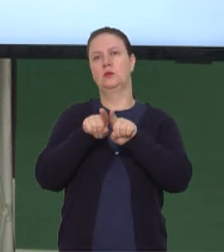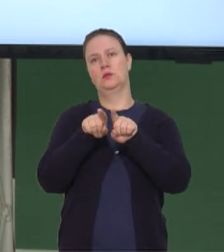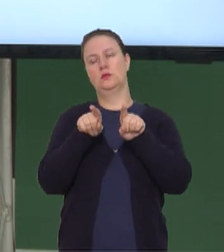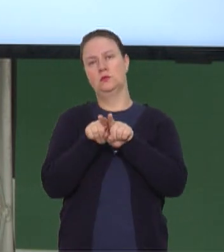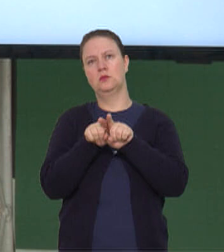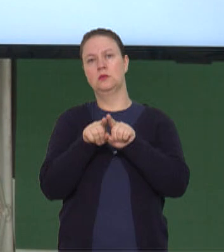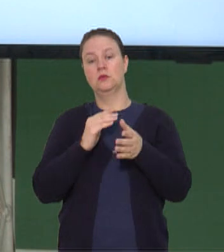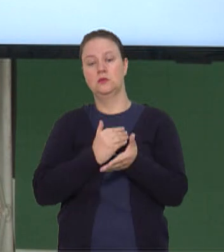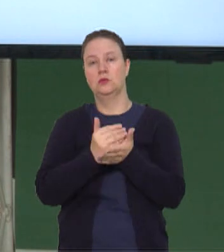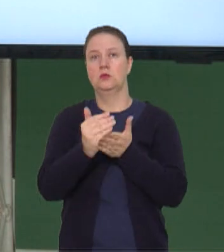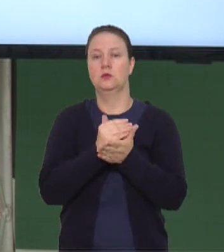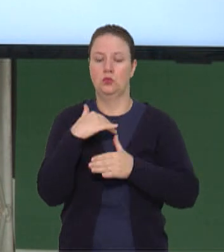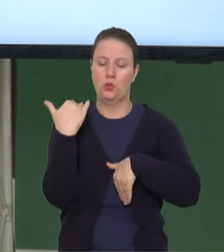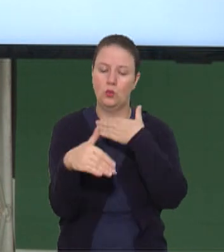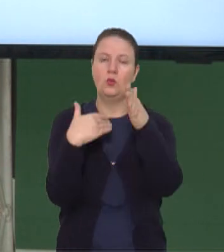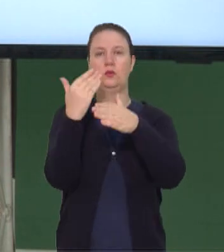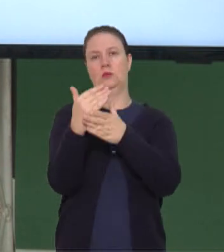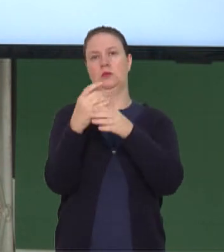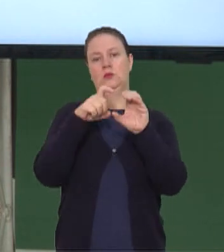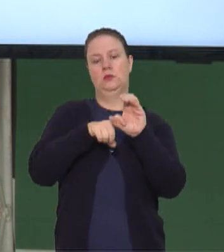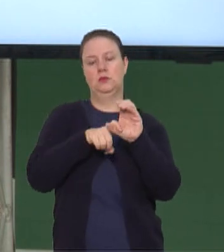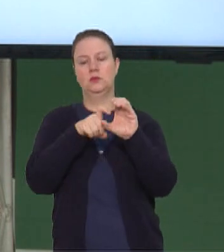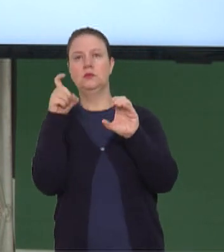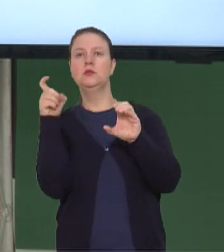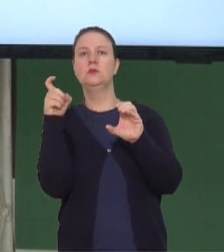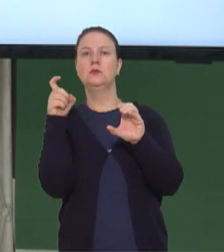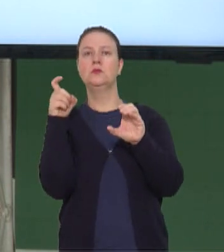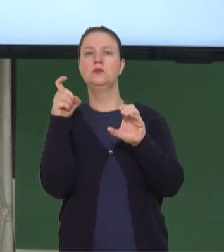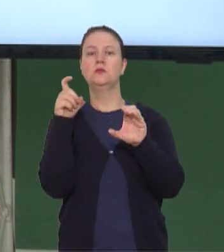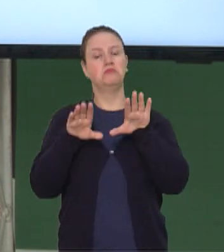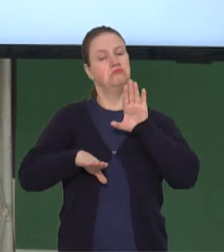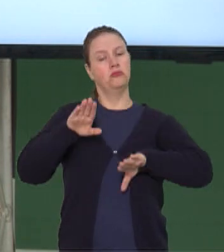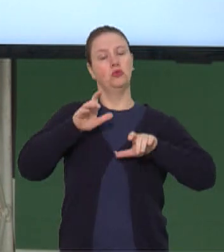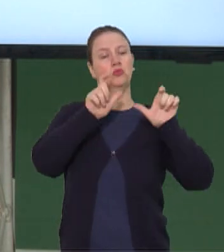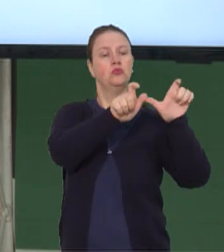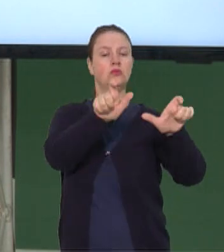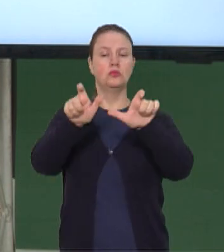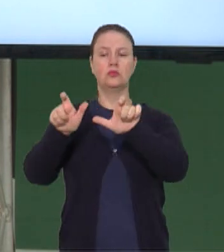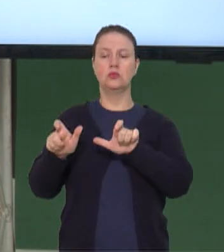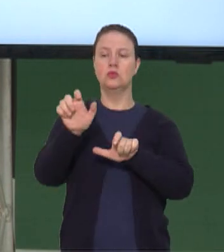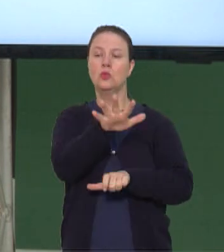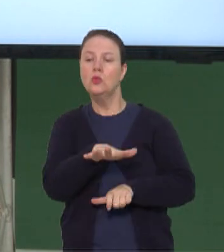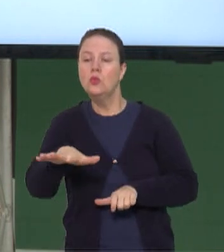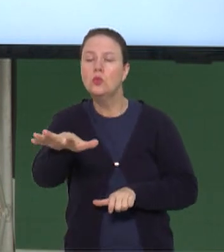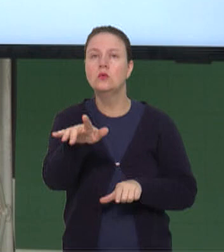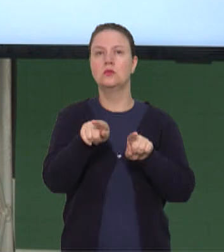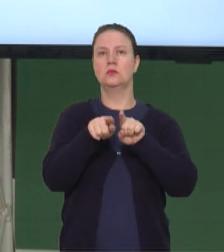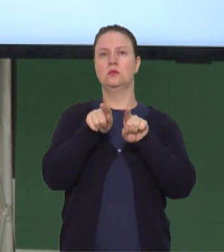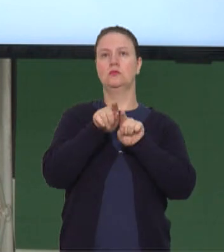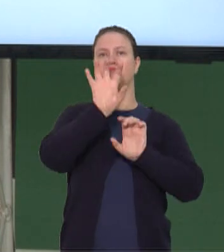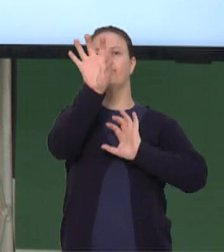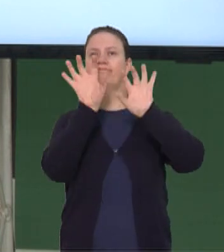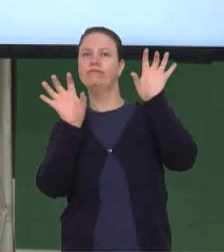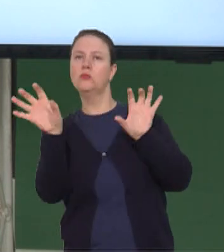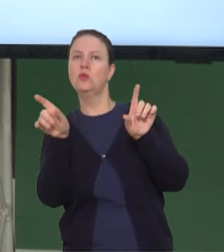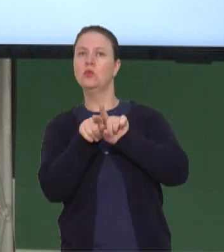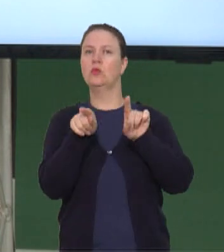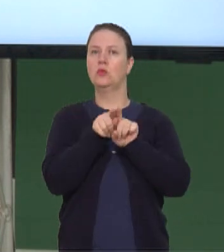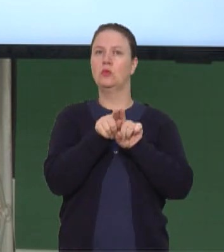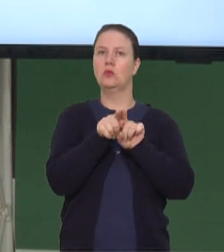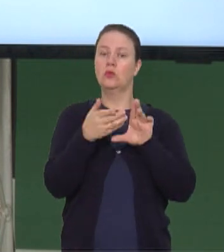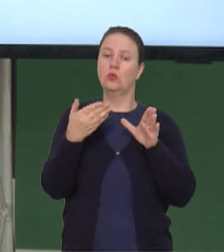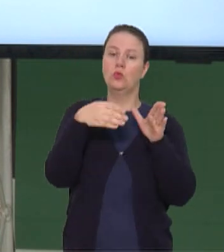inicia o processo de independência em uma determinada localidade ou região, esse processo de independência ele chega até as